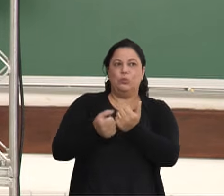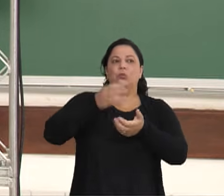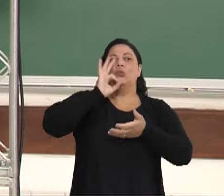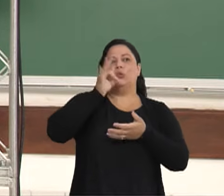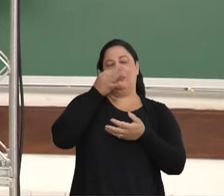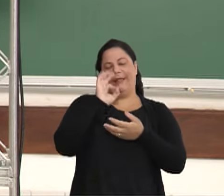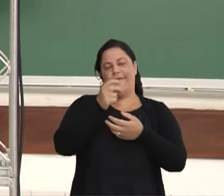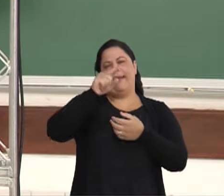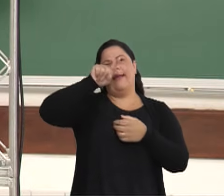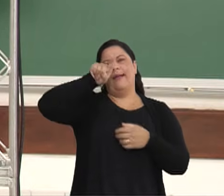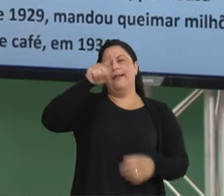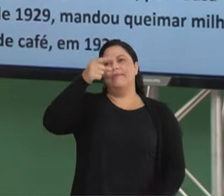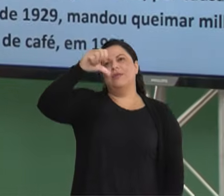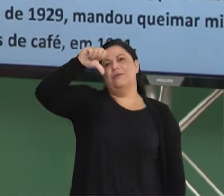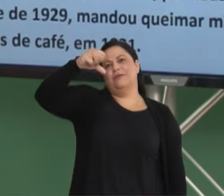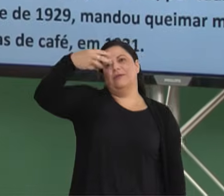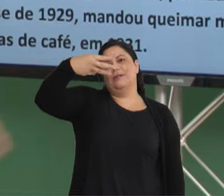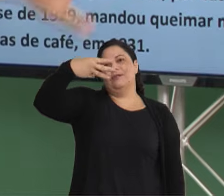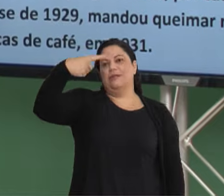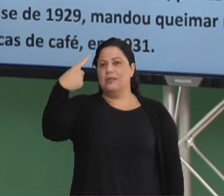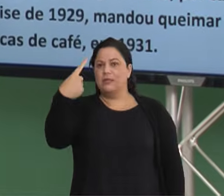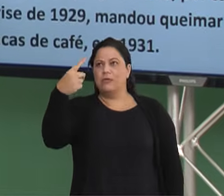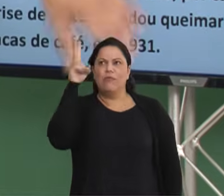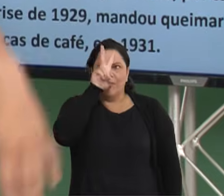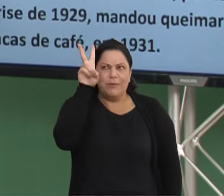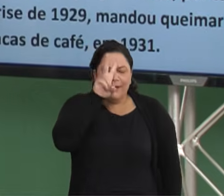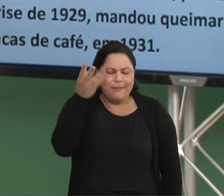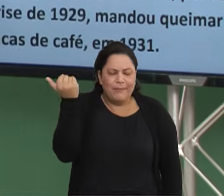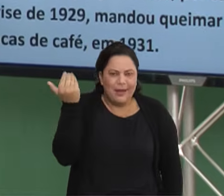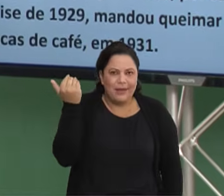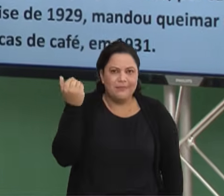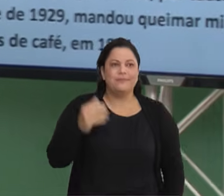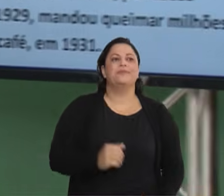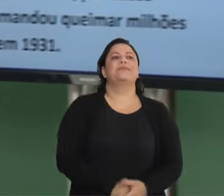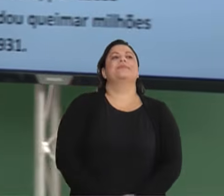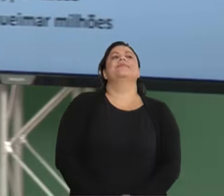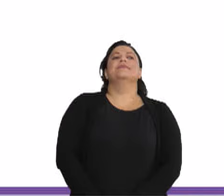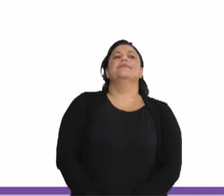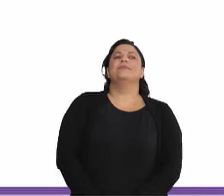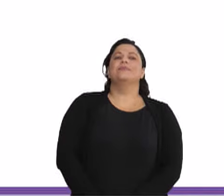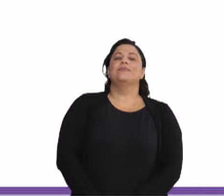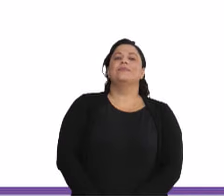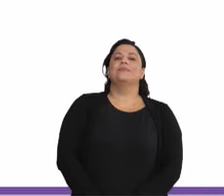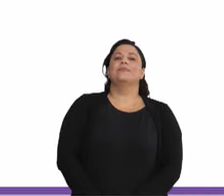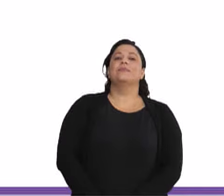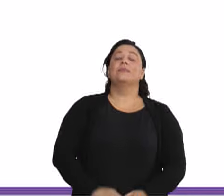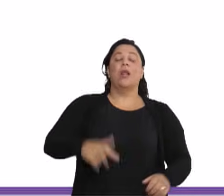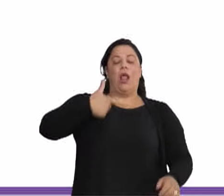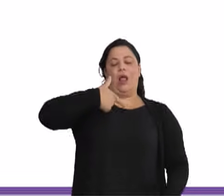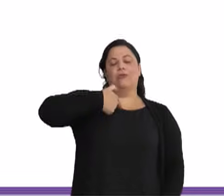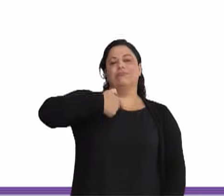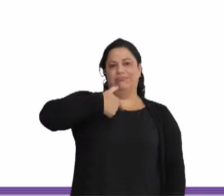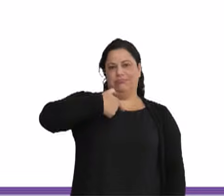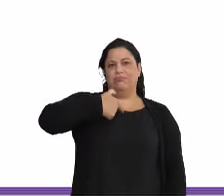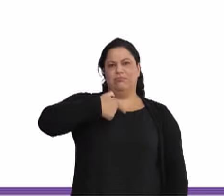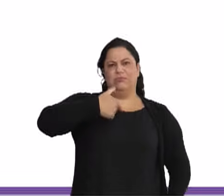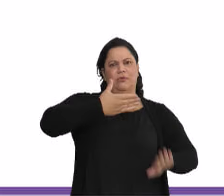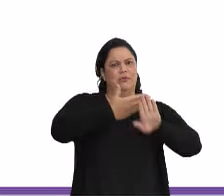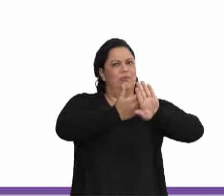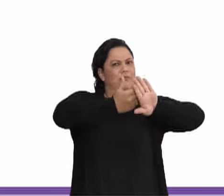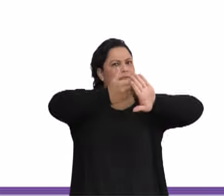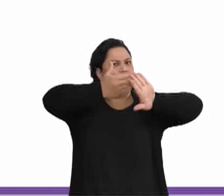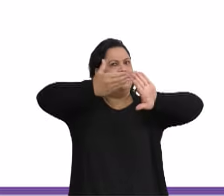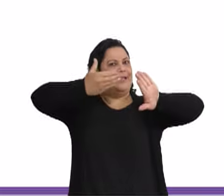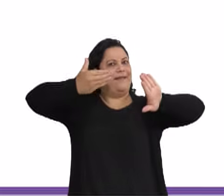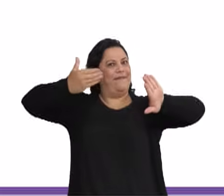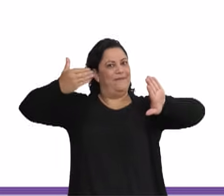essa parte do governo provisório. Só para relembrar, olha aqui. O Getúlio Vargas, ele afastou